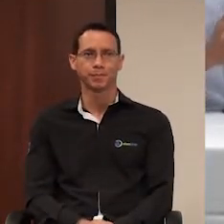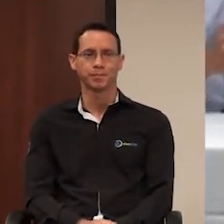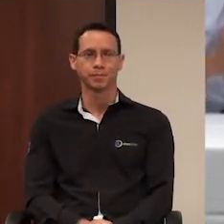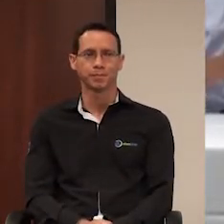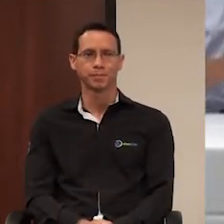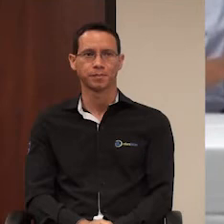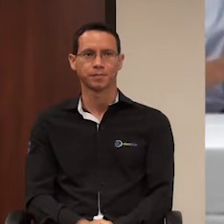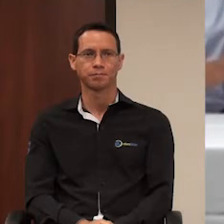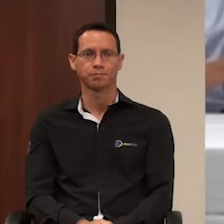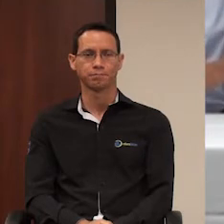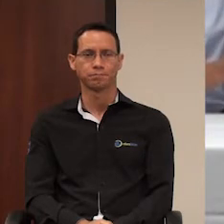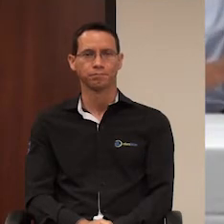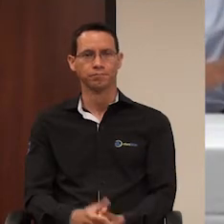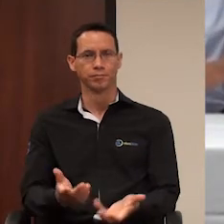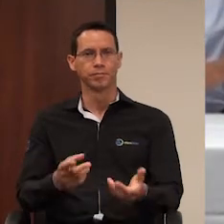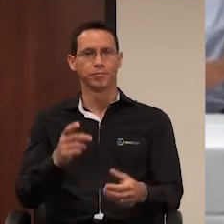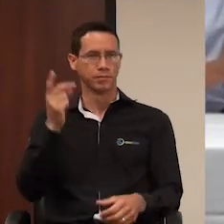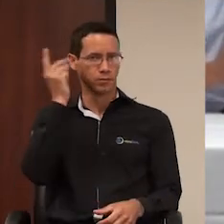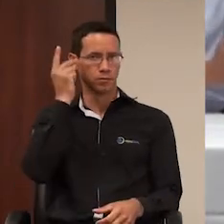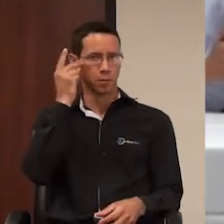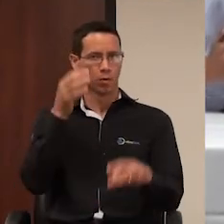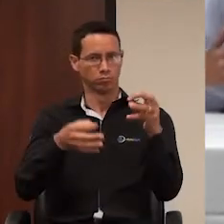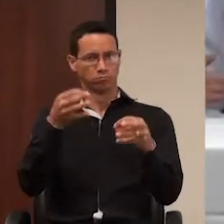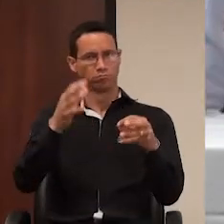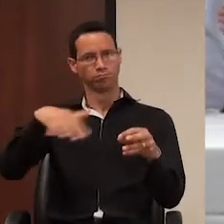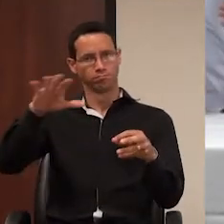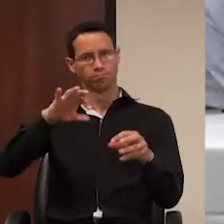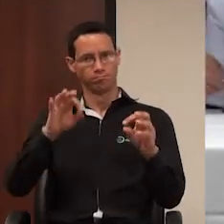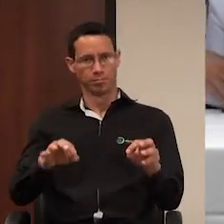Isso de acordo com a jurisprudência do Tribunal de Justiça de São Paulo, né?